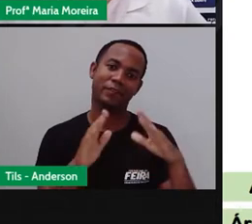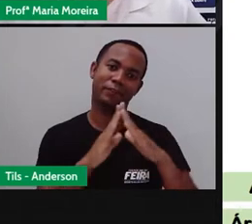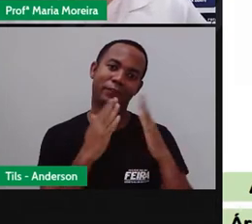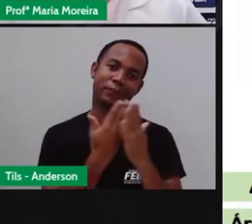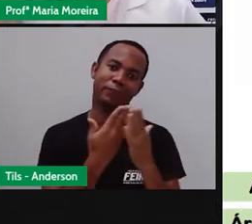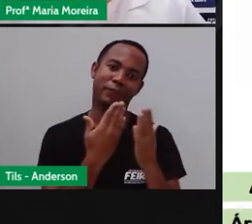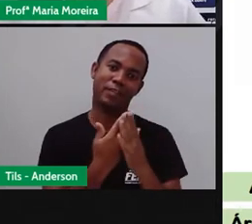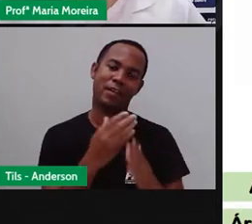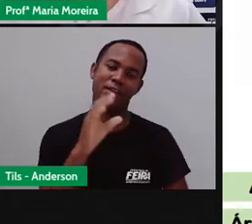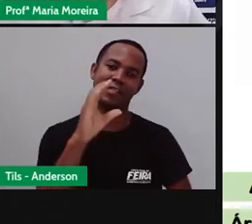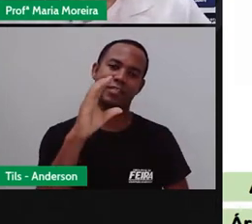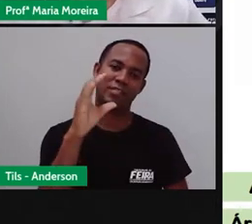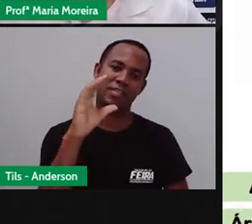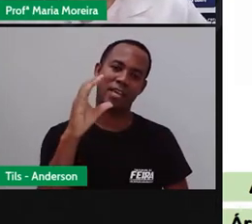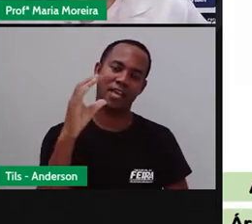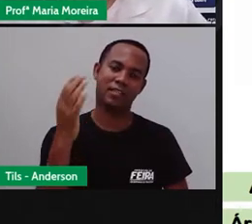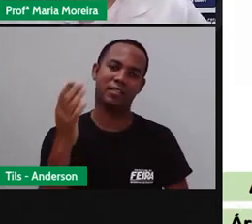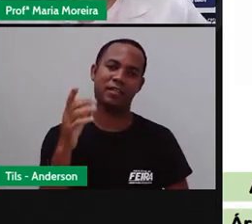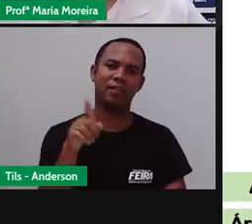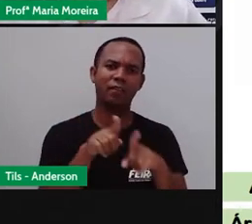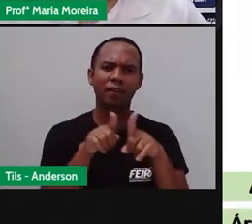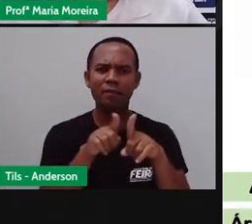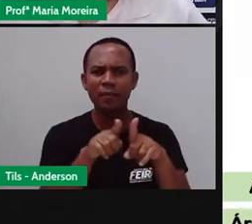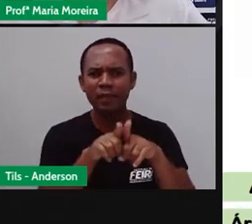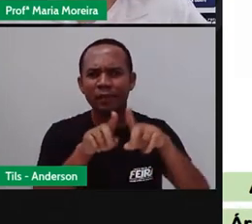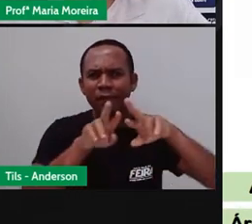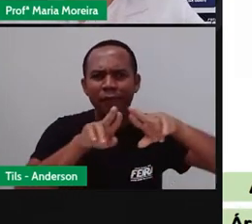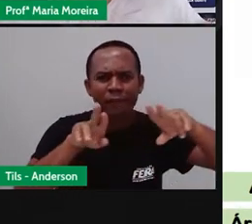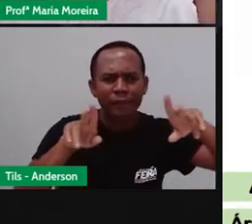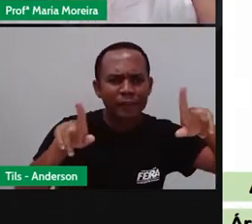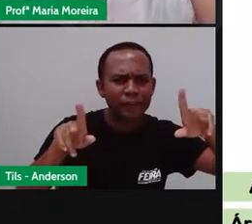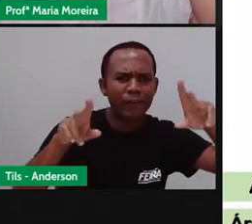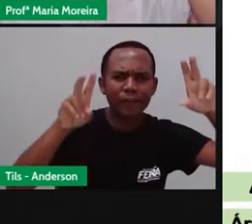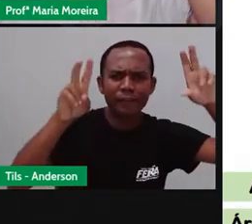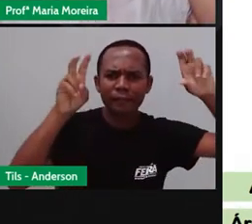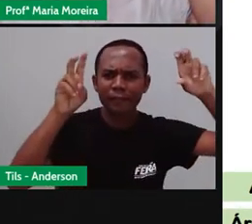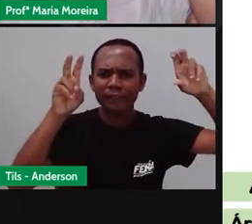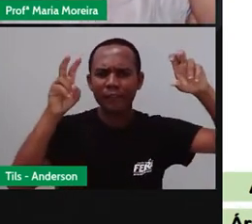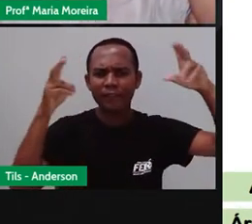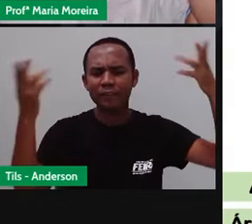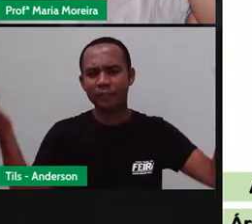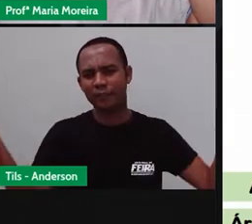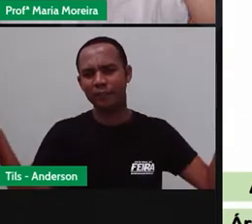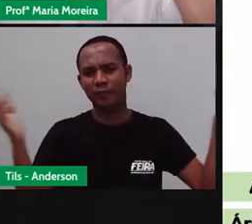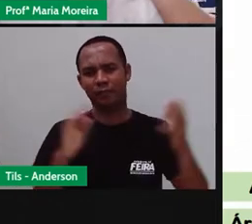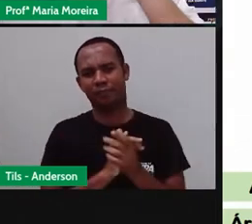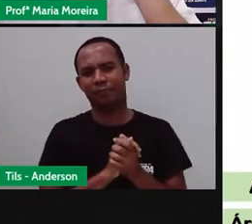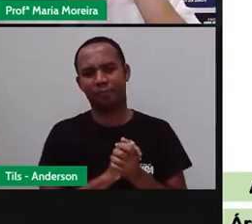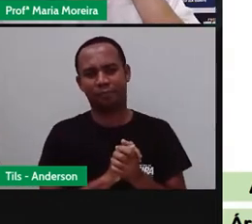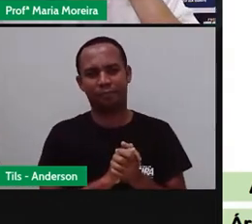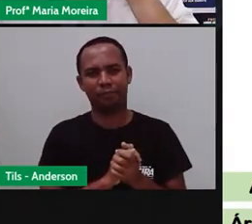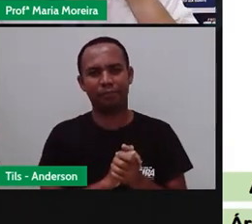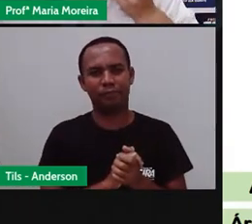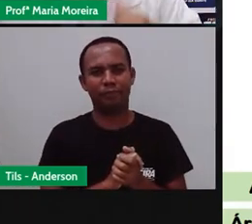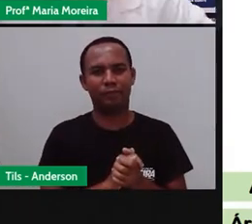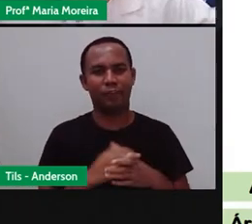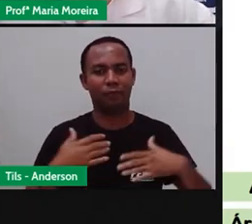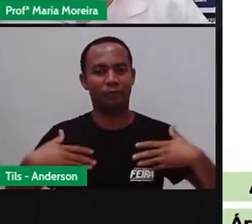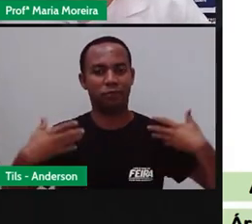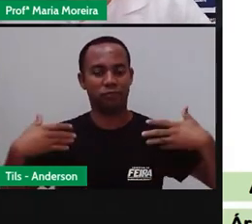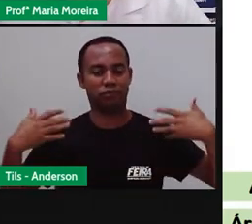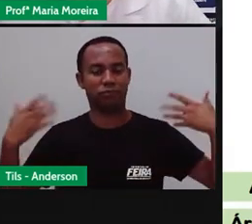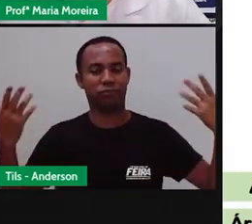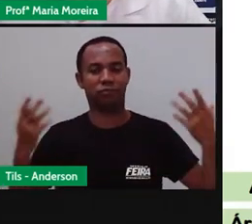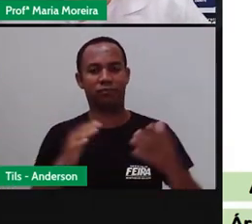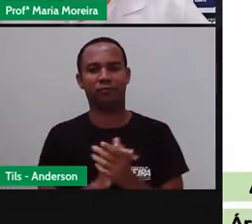né? As diferentes paisagens. Pró Maria e Anderson aqui com vocês mais uma vez, com animação lá em cima no